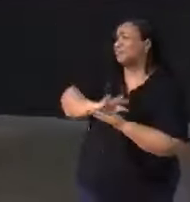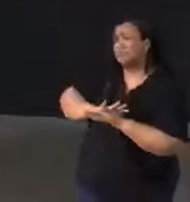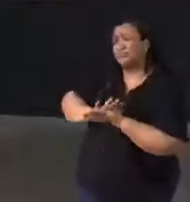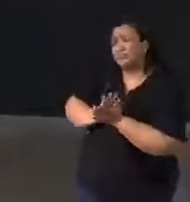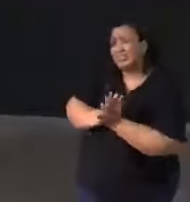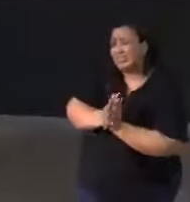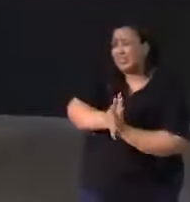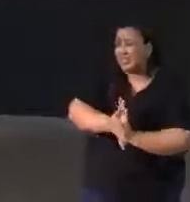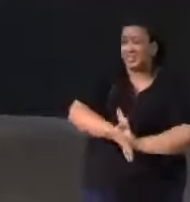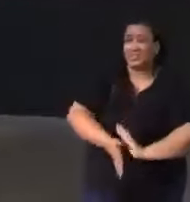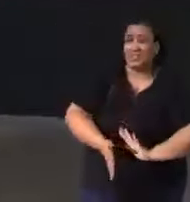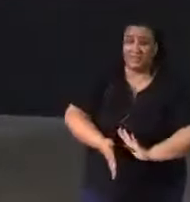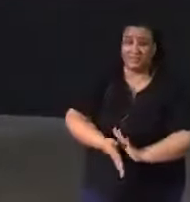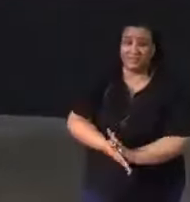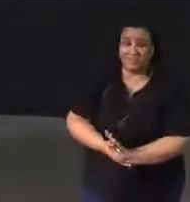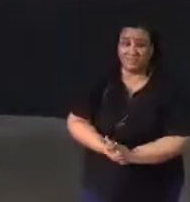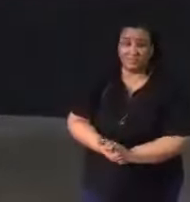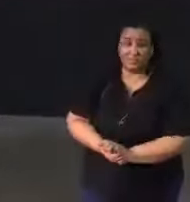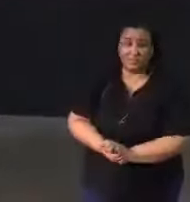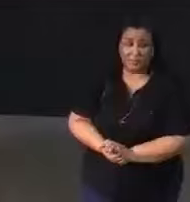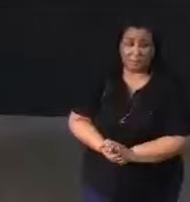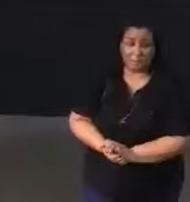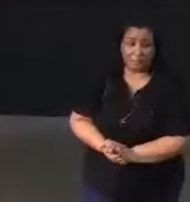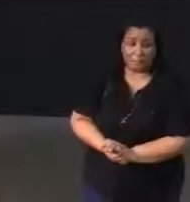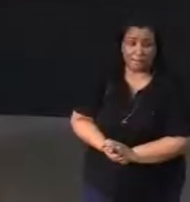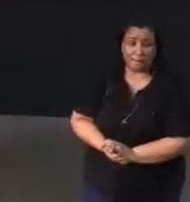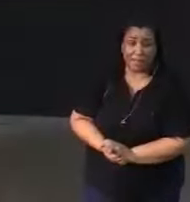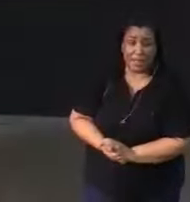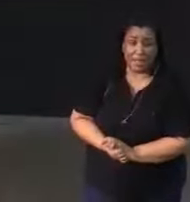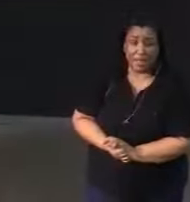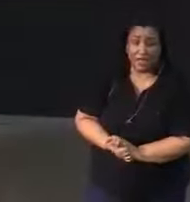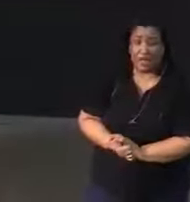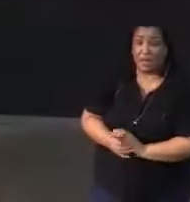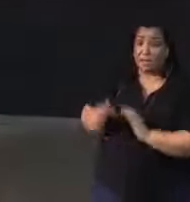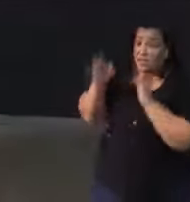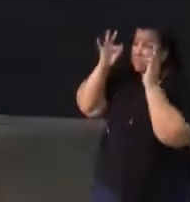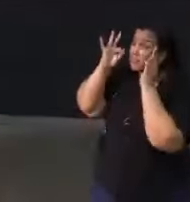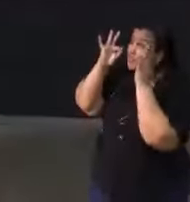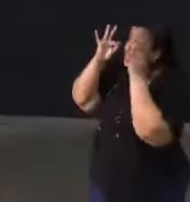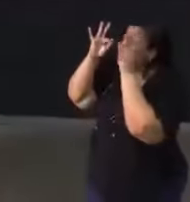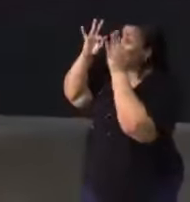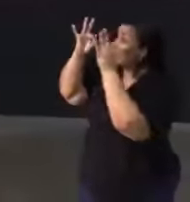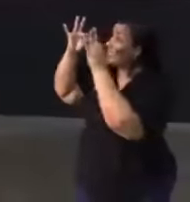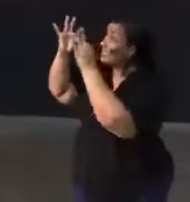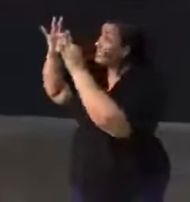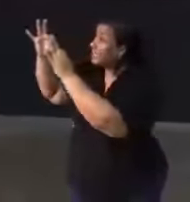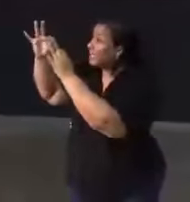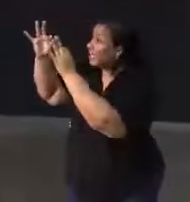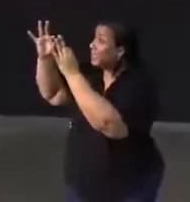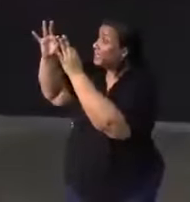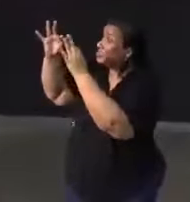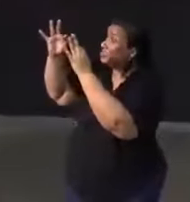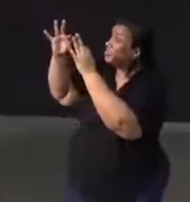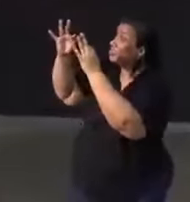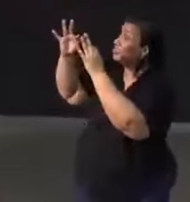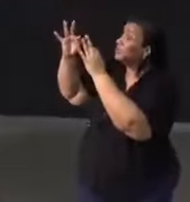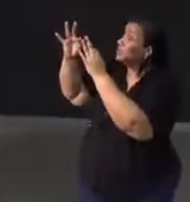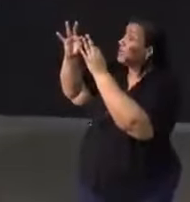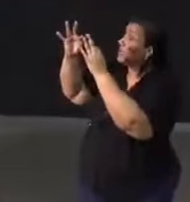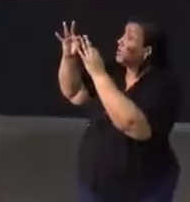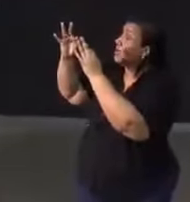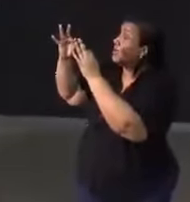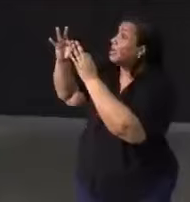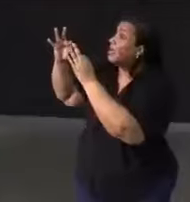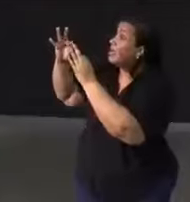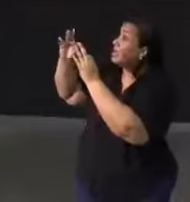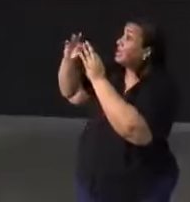Não vai, irmão. A minha fidelidade a Deus não está baseada ao que eu sinto, está baseada ao que Ele